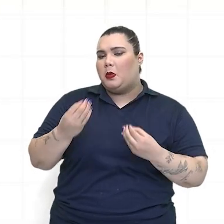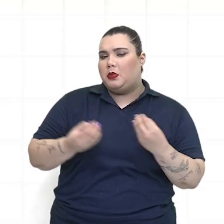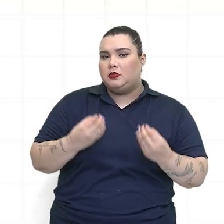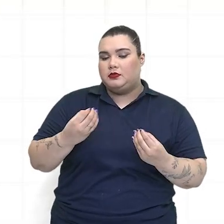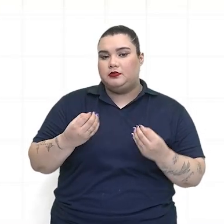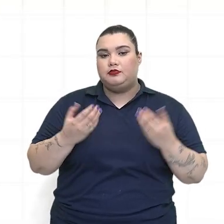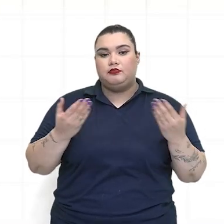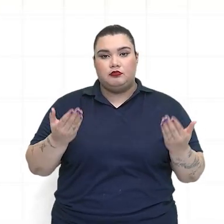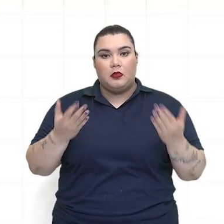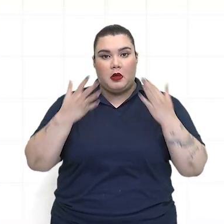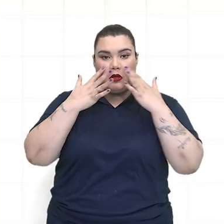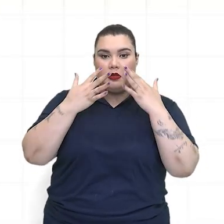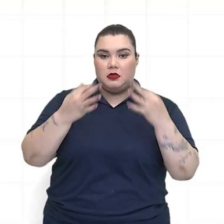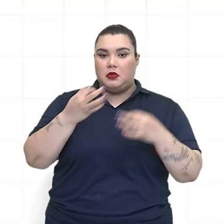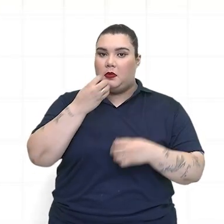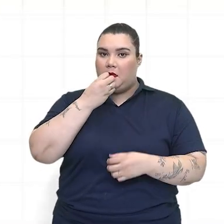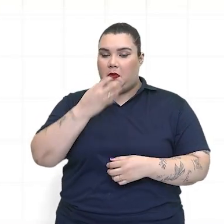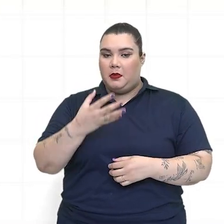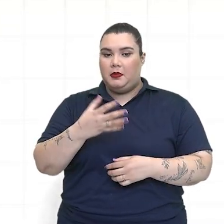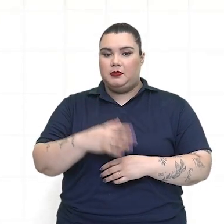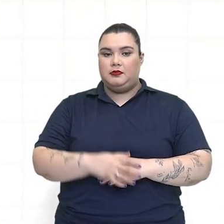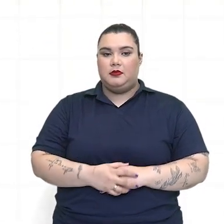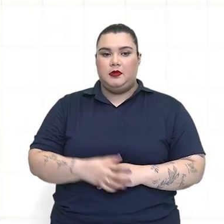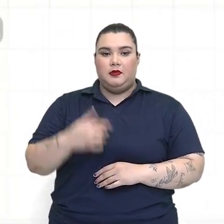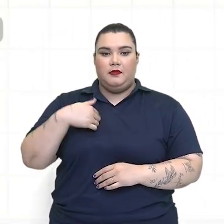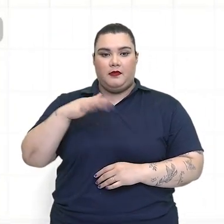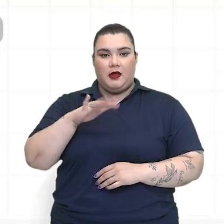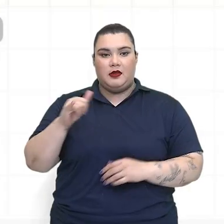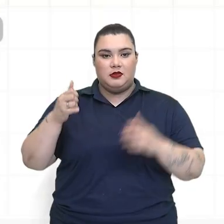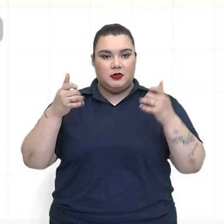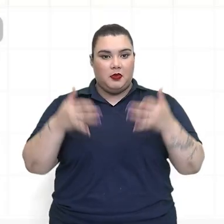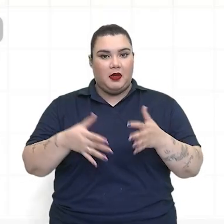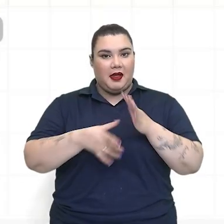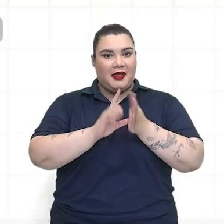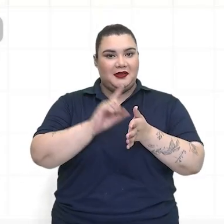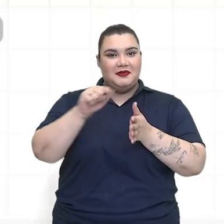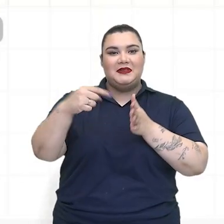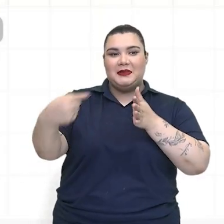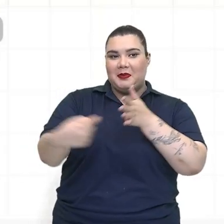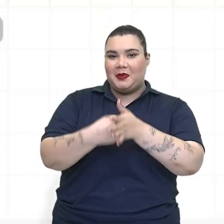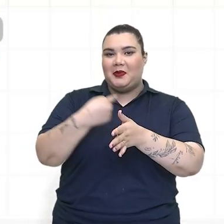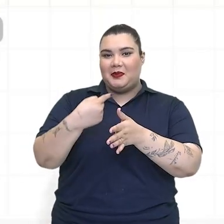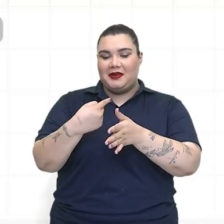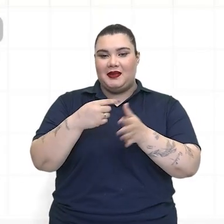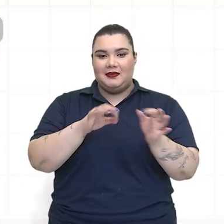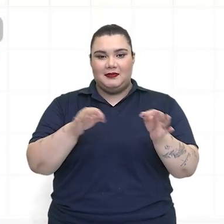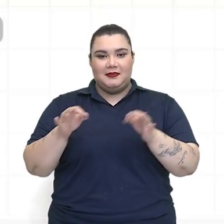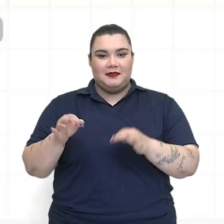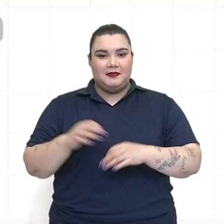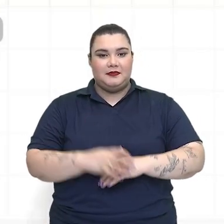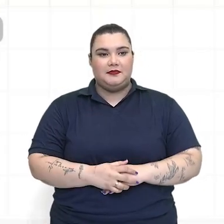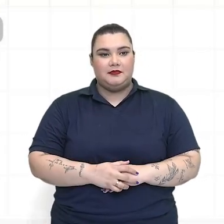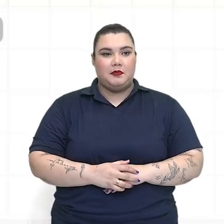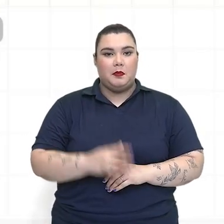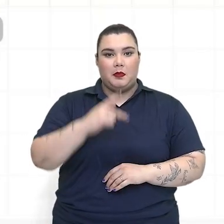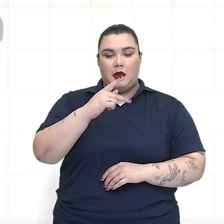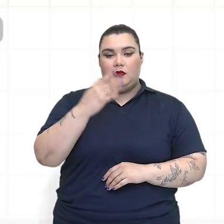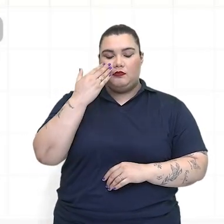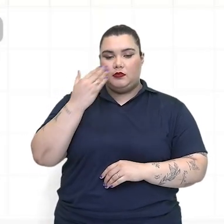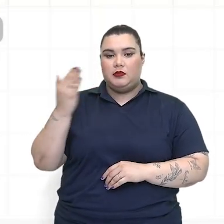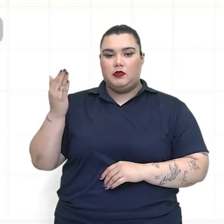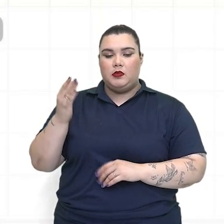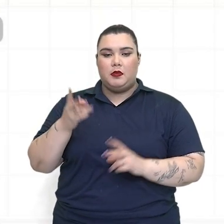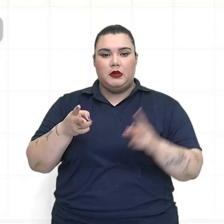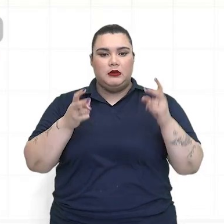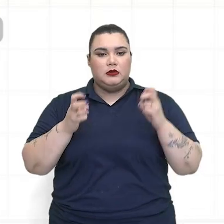história? Muito bem observado, meu querido. Eu já ia falar isso daí antes de você perguntar. Ó, já que